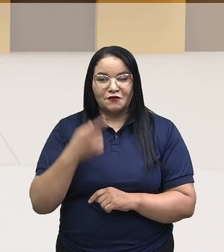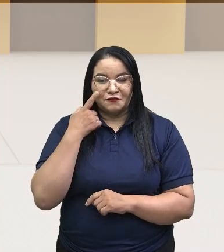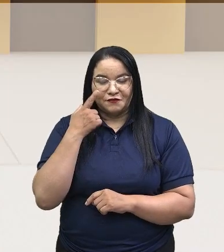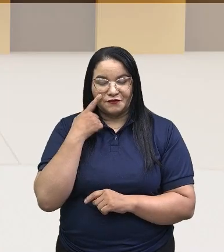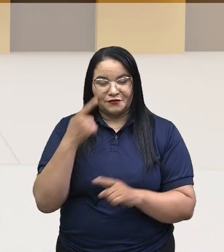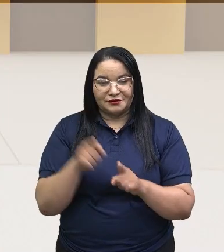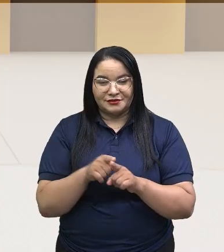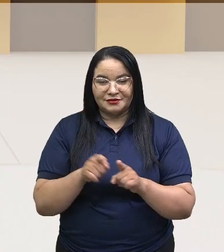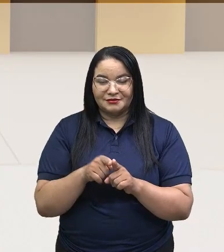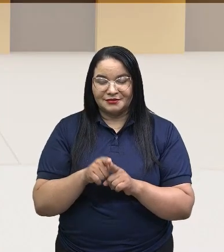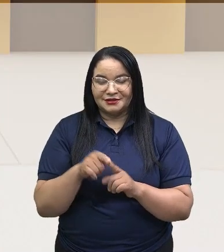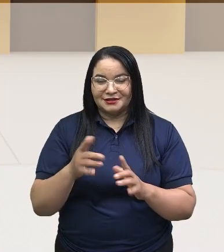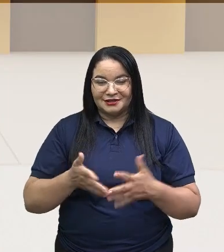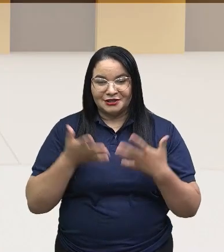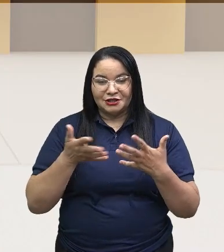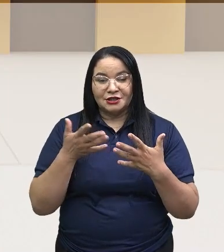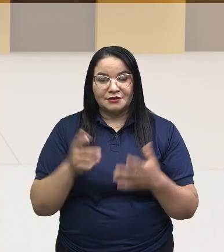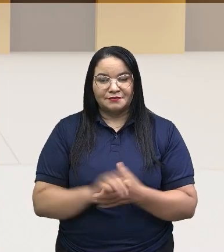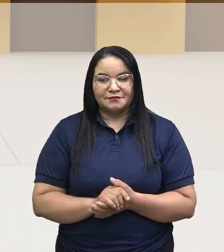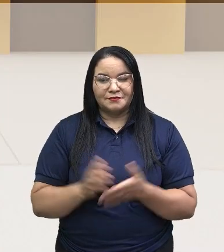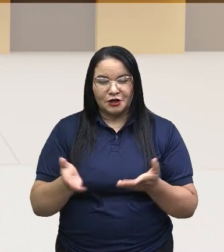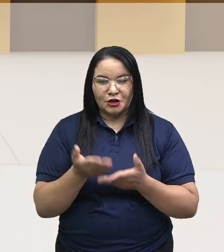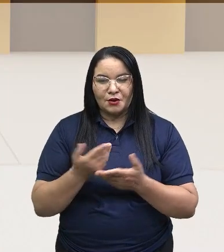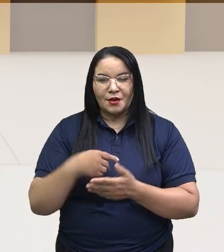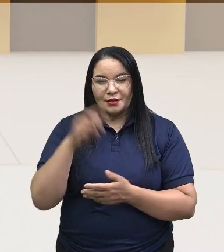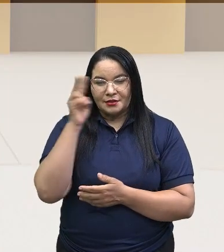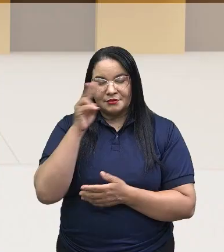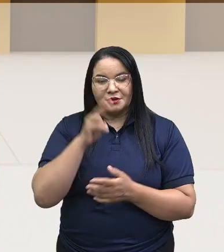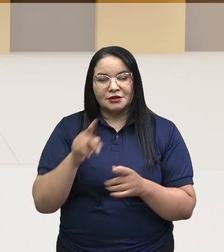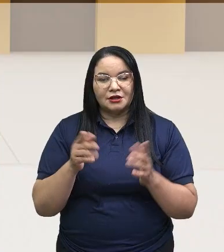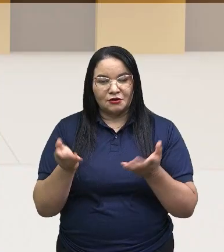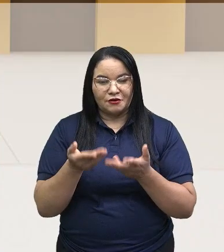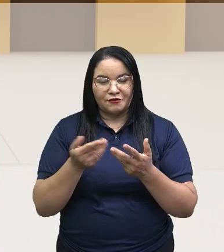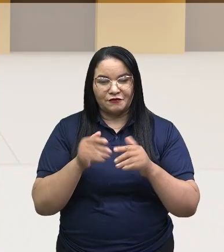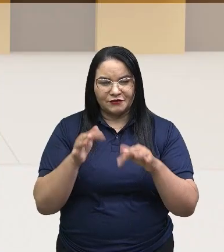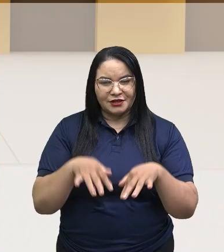verdade. Lembrando que, né, para a gente já ir finalizando aqui a aula,